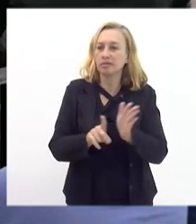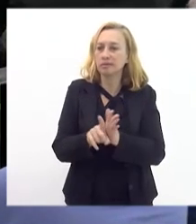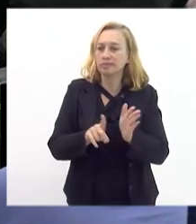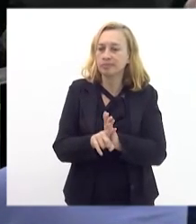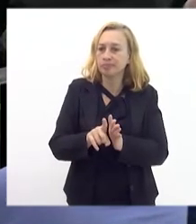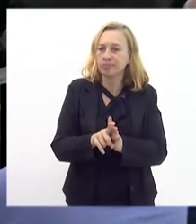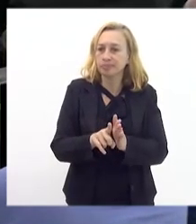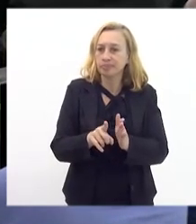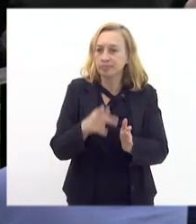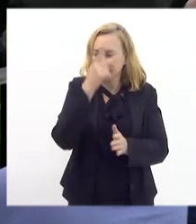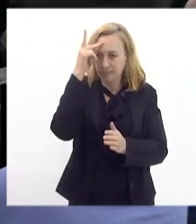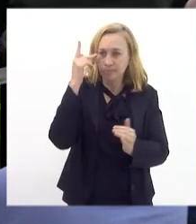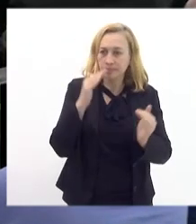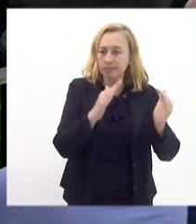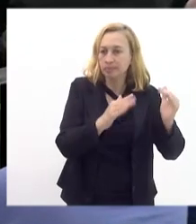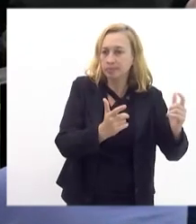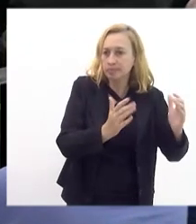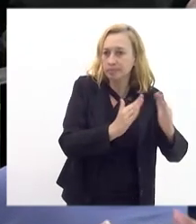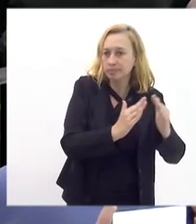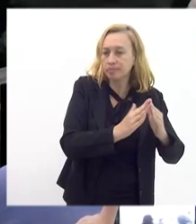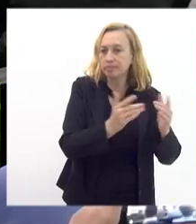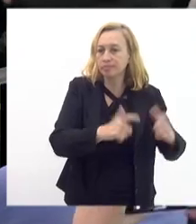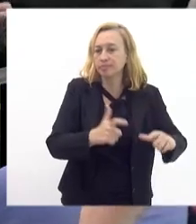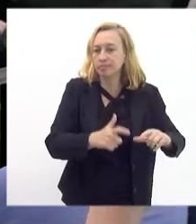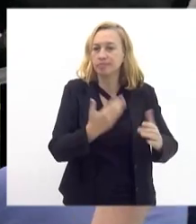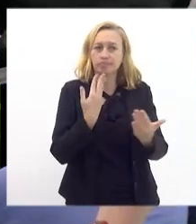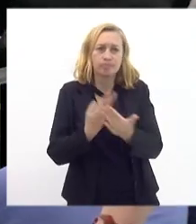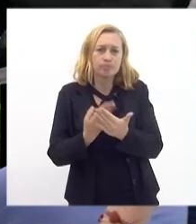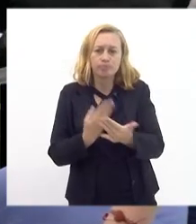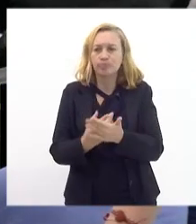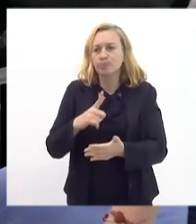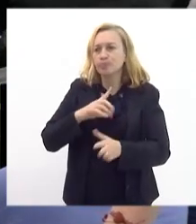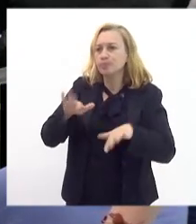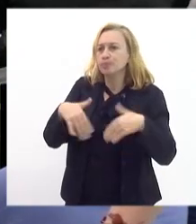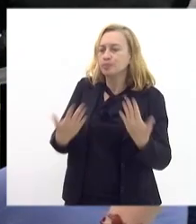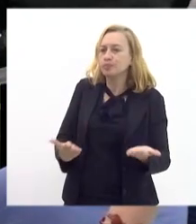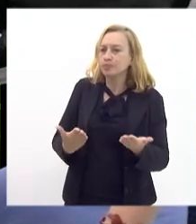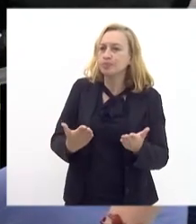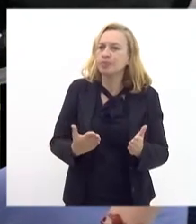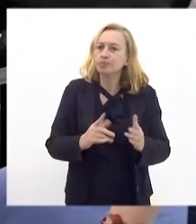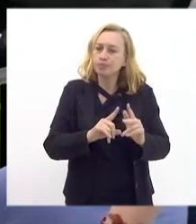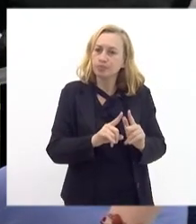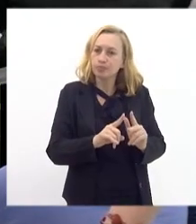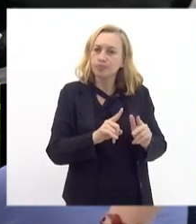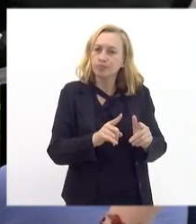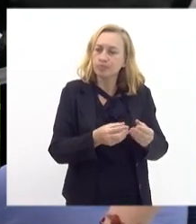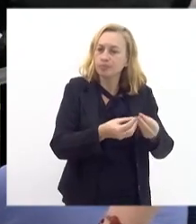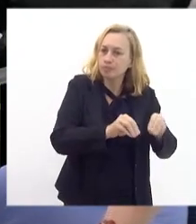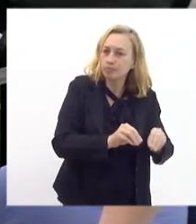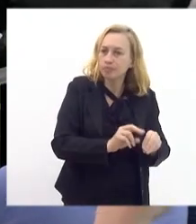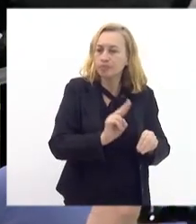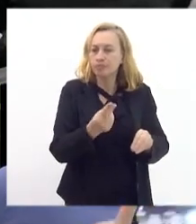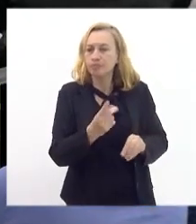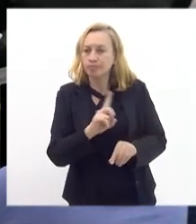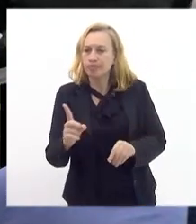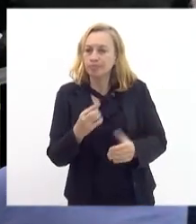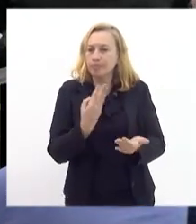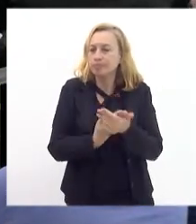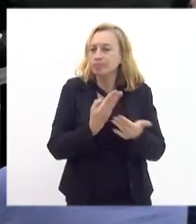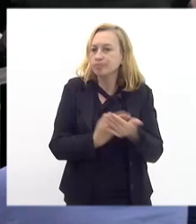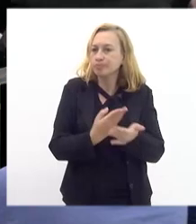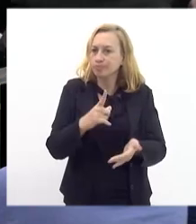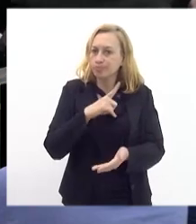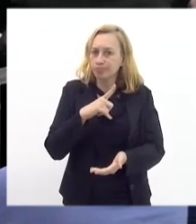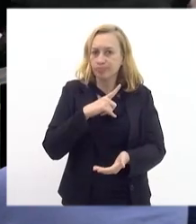tudo detalhamento estamos ele tem estudo ainda do que vai qual vai ser a reparação em relação esse dano ambiental ainda tem estudo